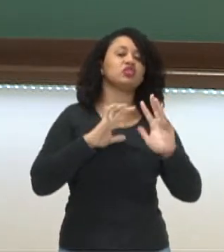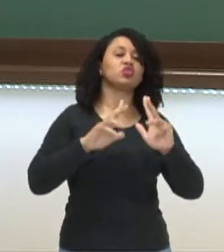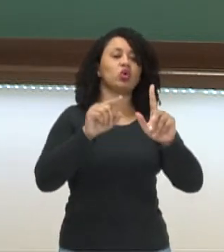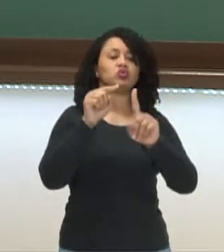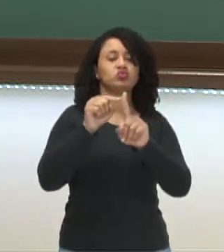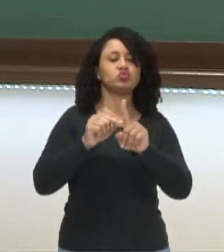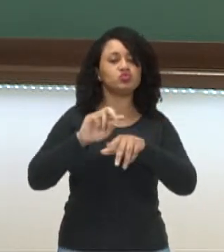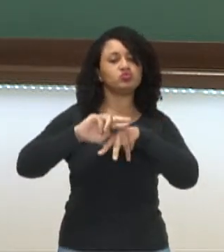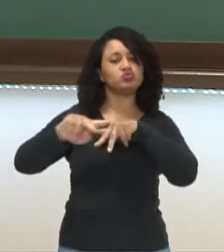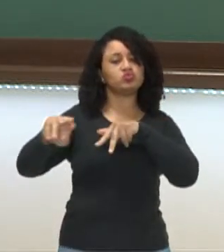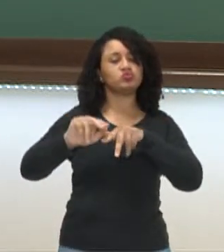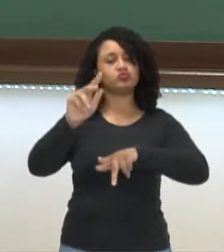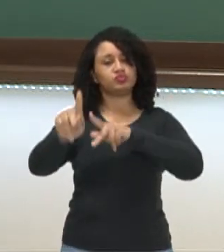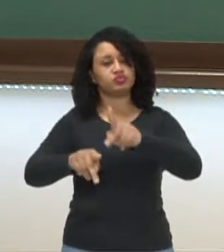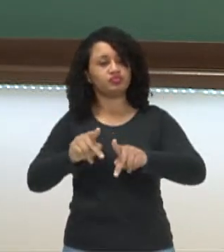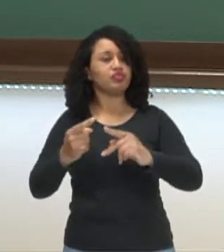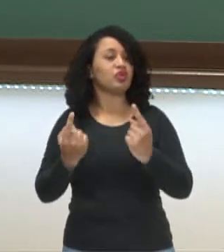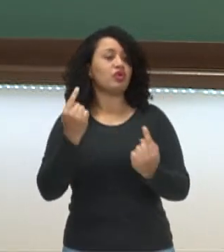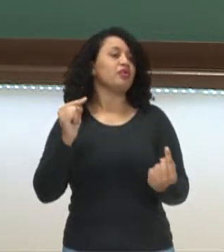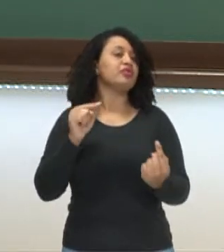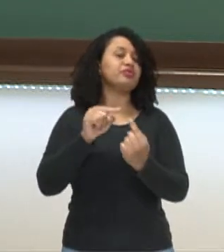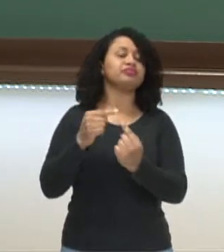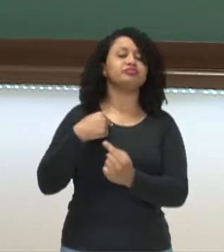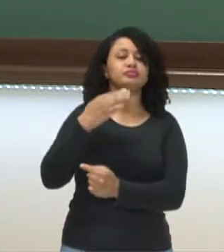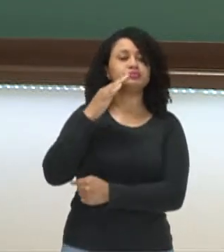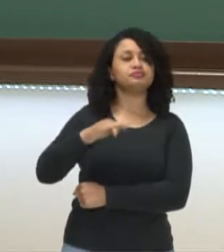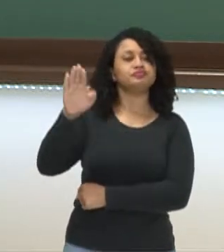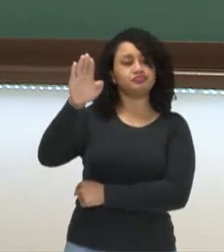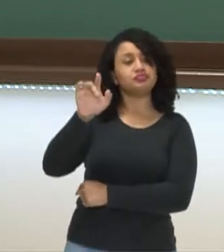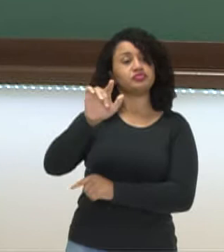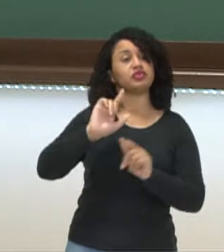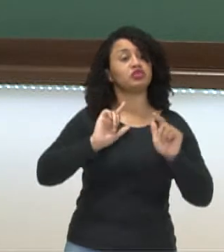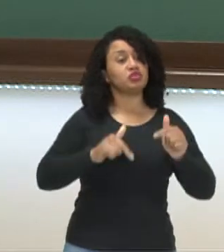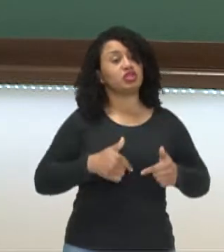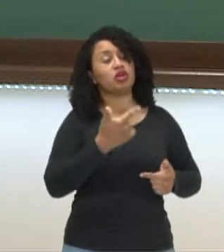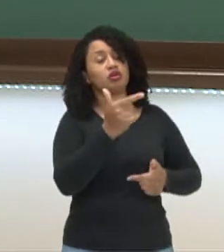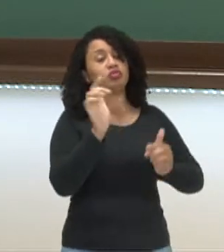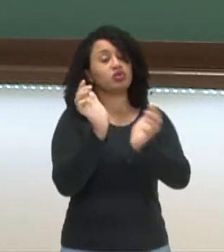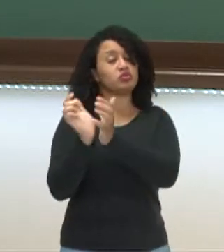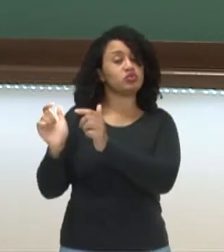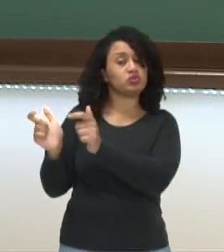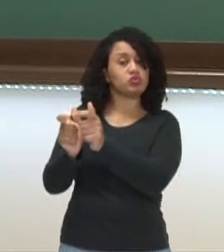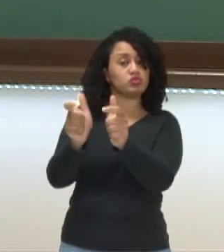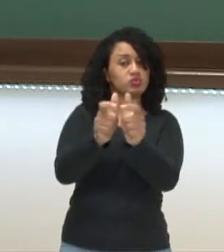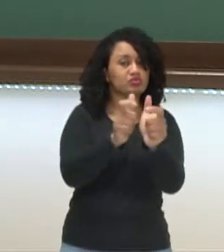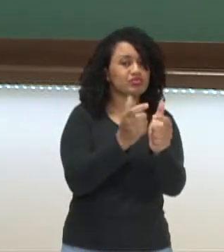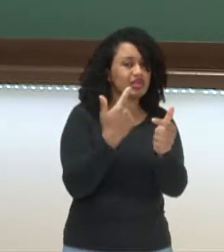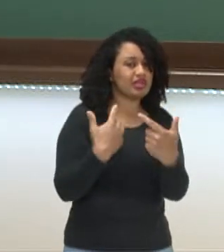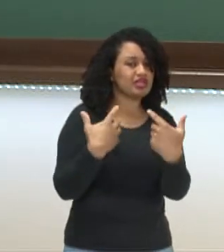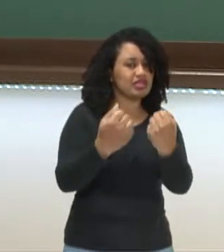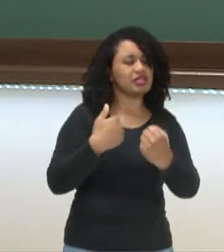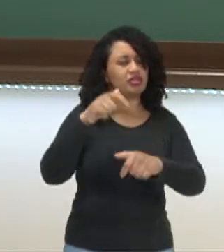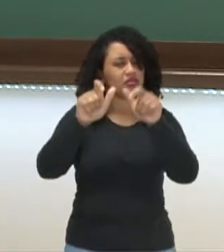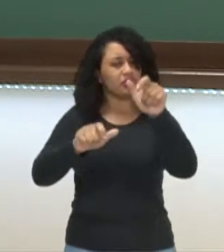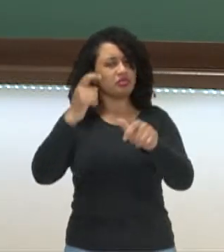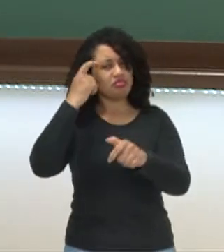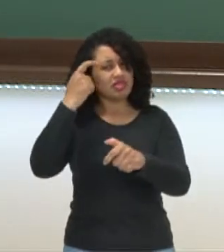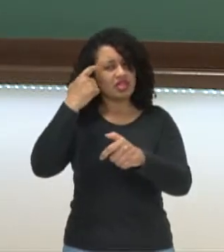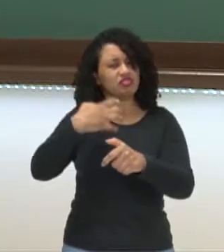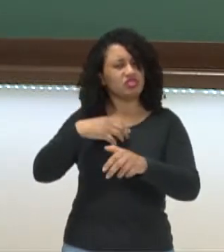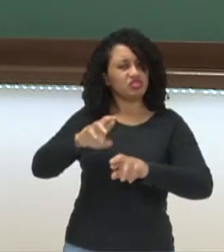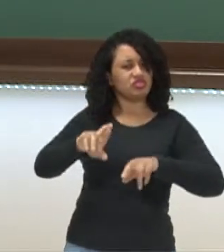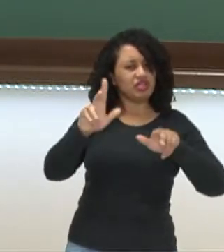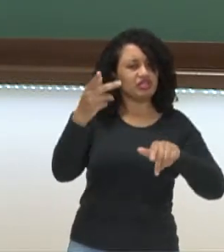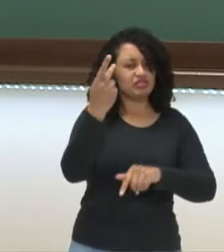populações. Quais eram os planos nazistas para os judeus e para outras minorias? Será que eles toleravam pessoas que pensavam de maneira diferente